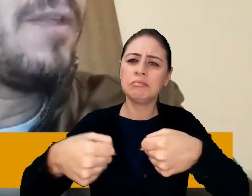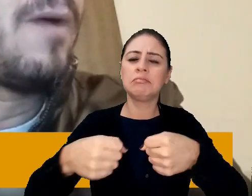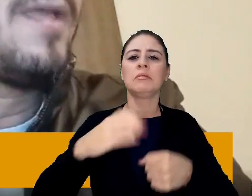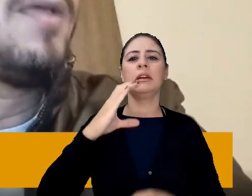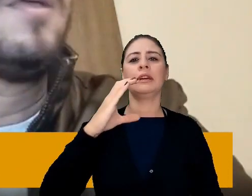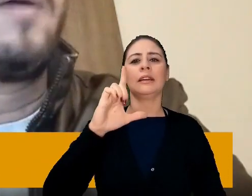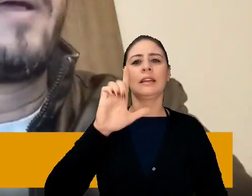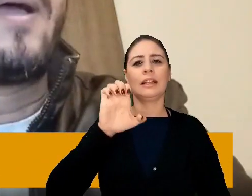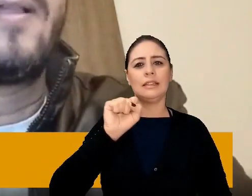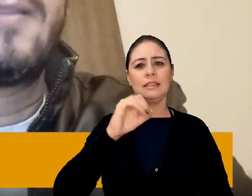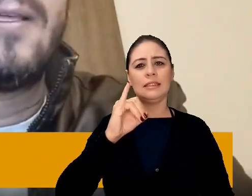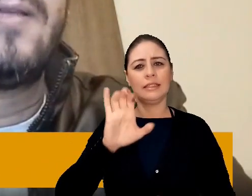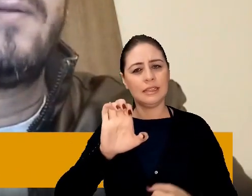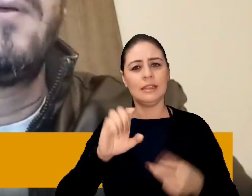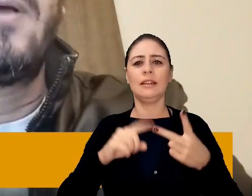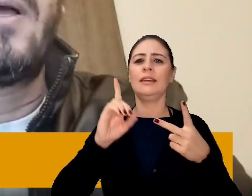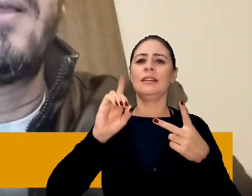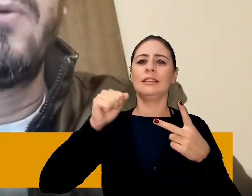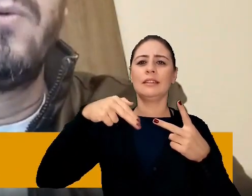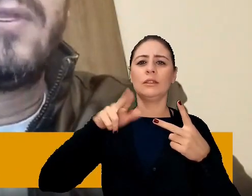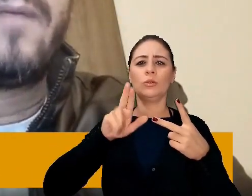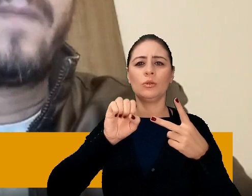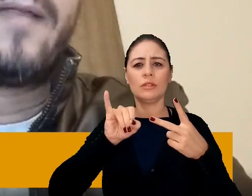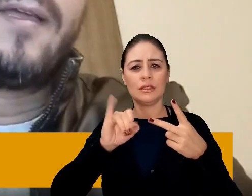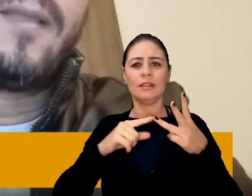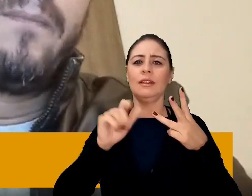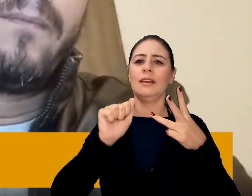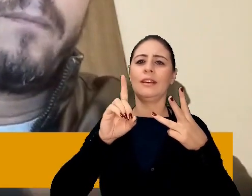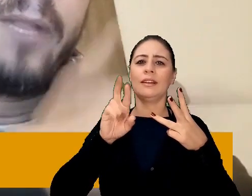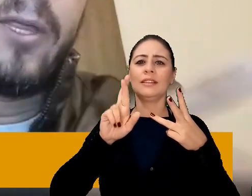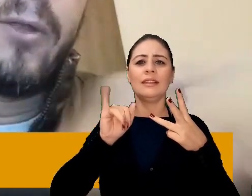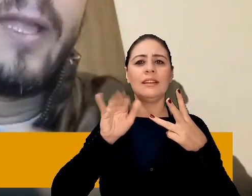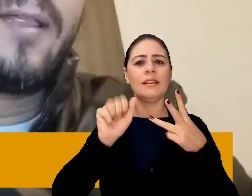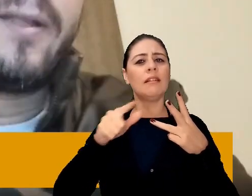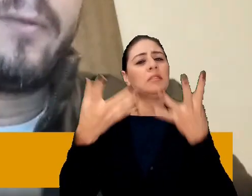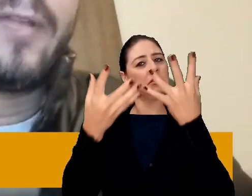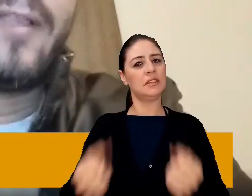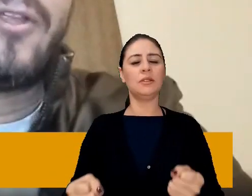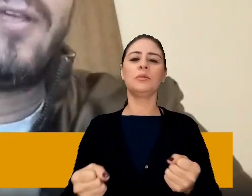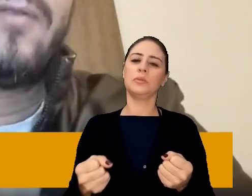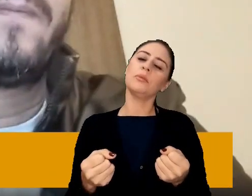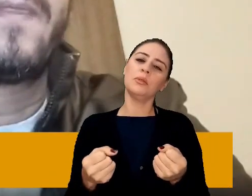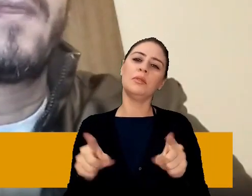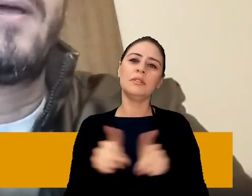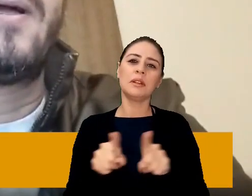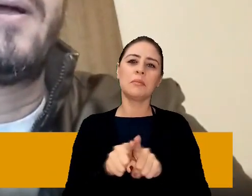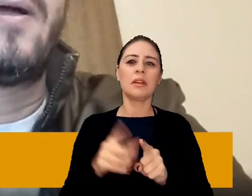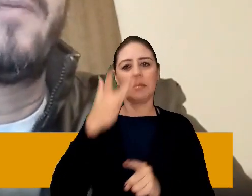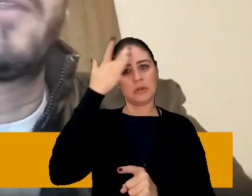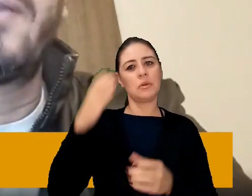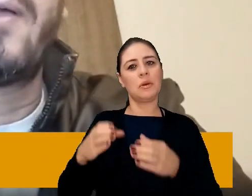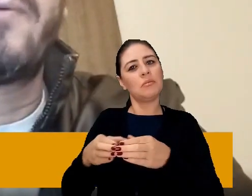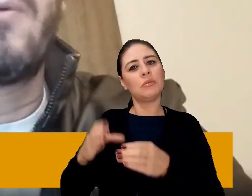do pessoal, né? A Cresci, a Danuzi, a Adriana, pela generosidade de ter nos atendido,